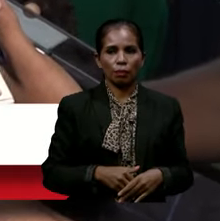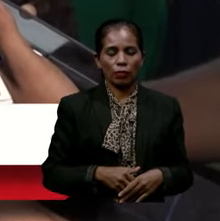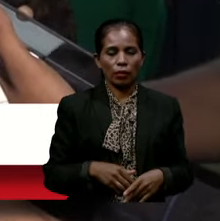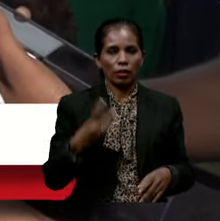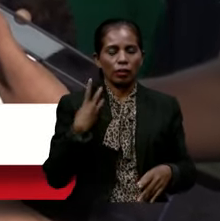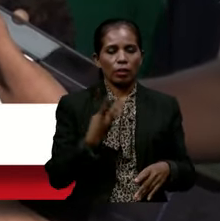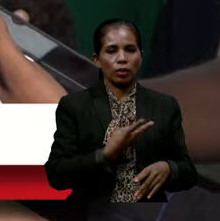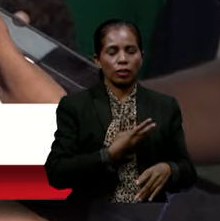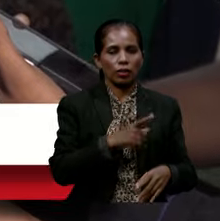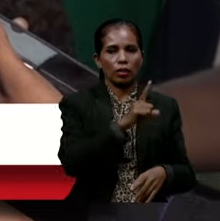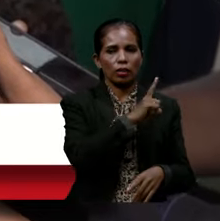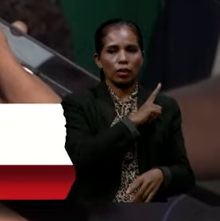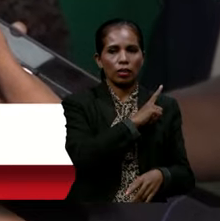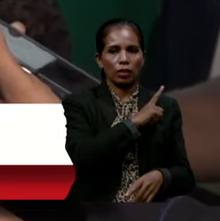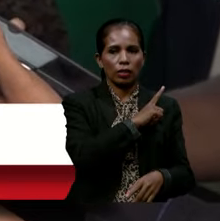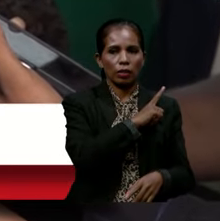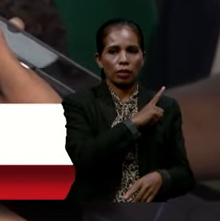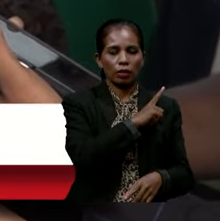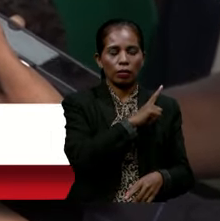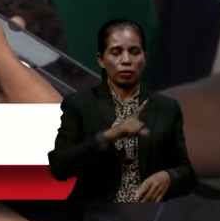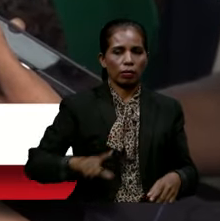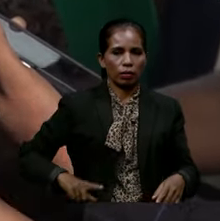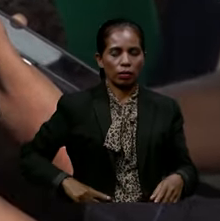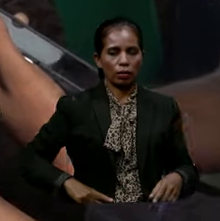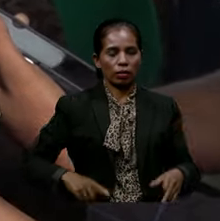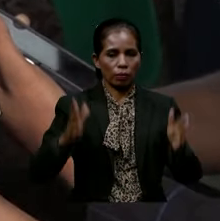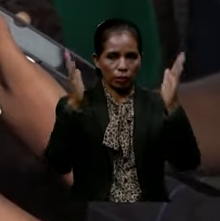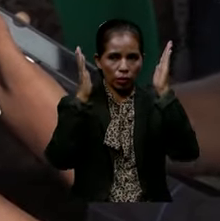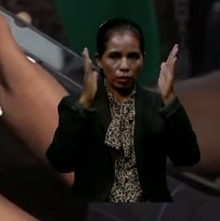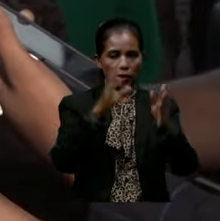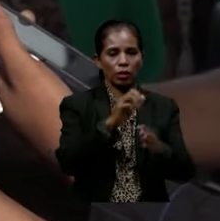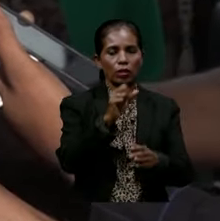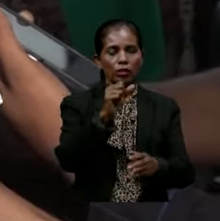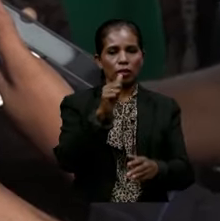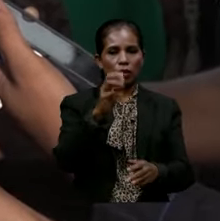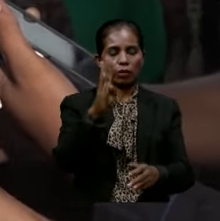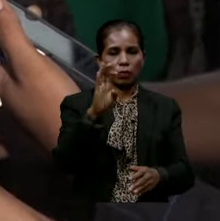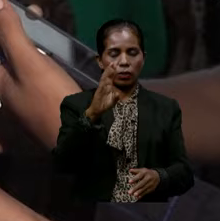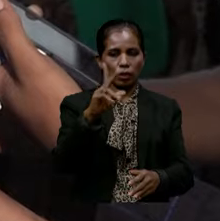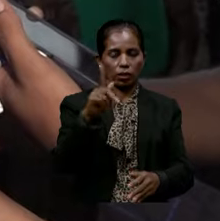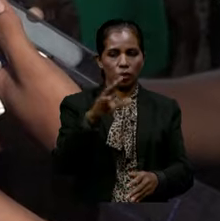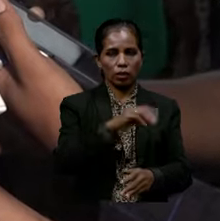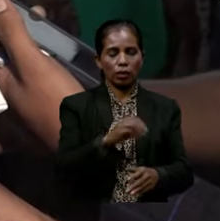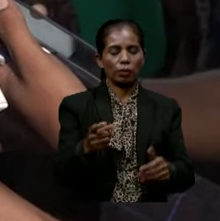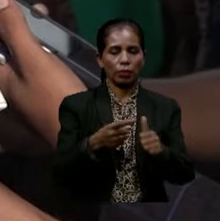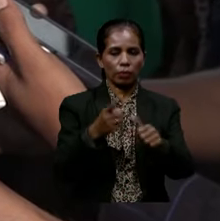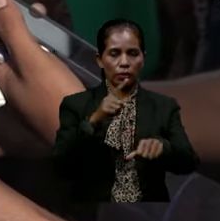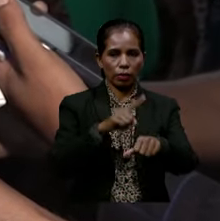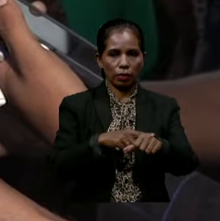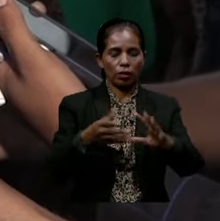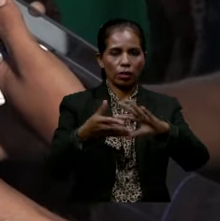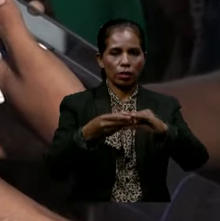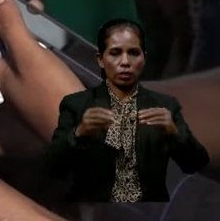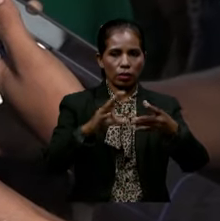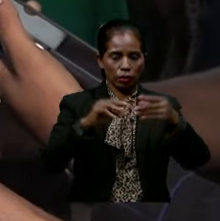Itane Liurai, Brunei, Hassanal Bolkiah, nebe pela primeira vez na história de